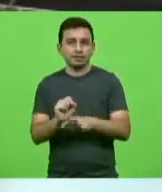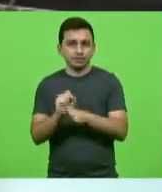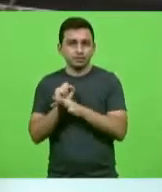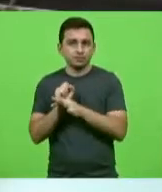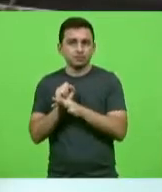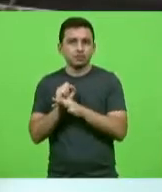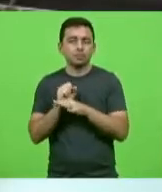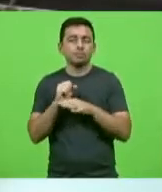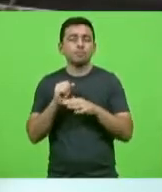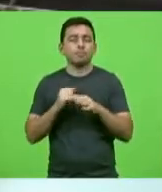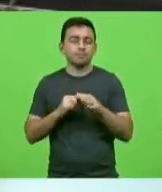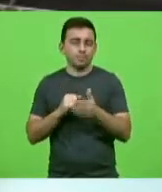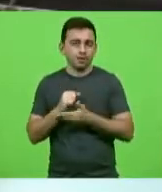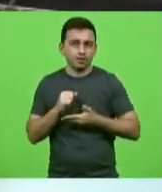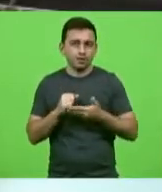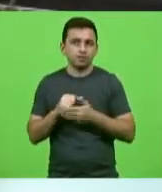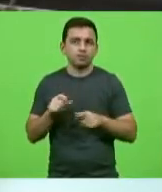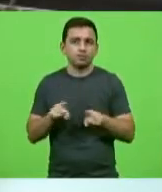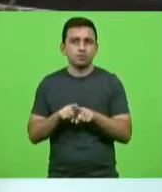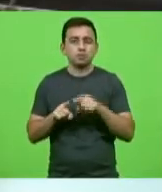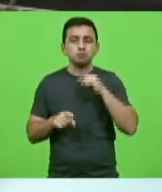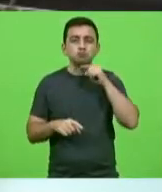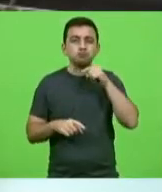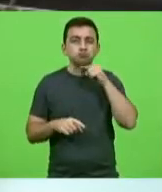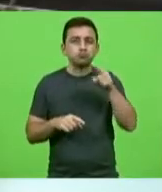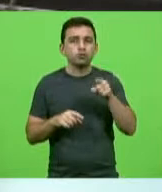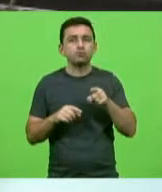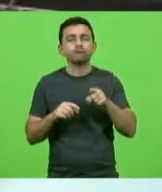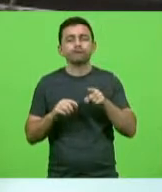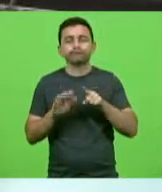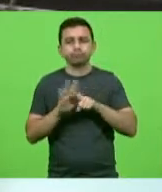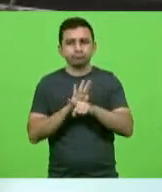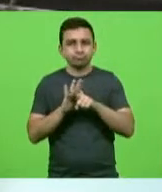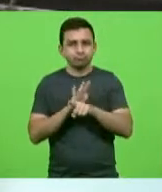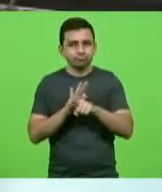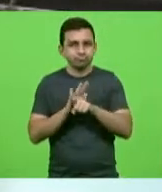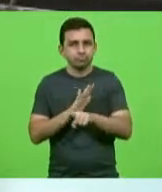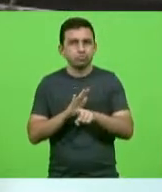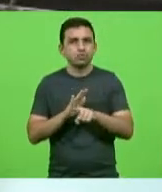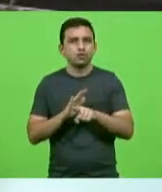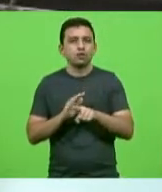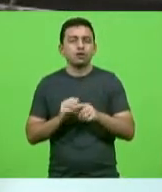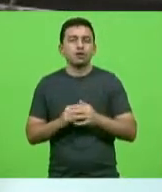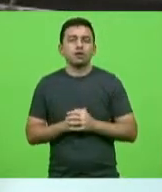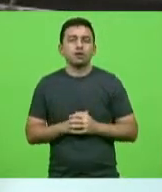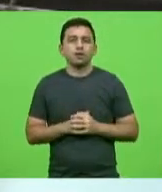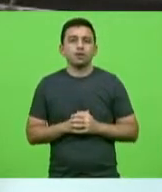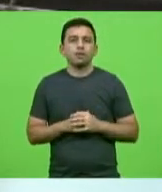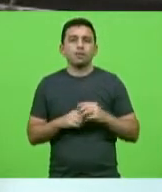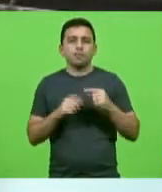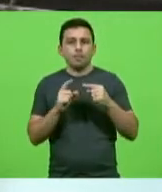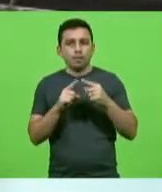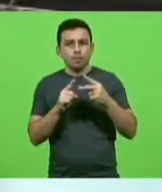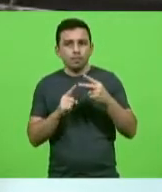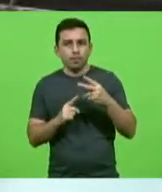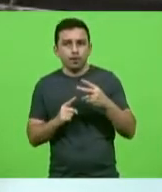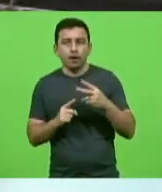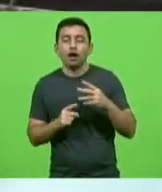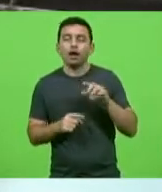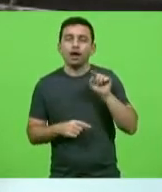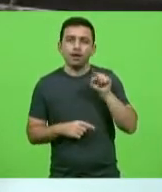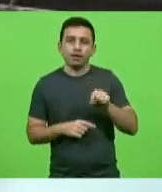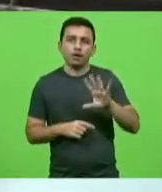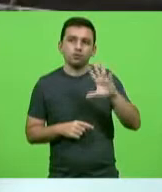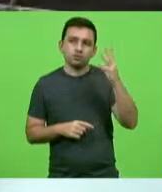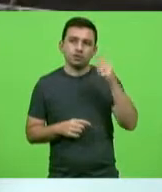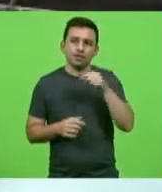e, consequentemente, impossibilitado de exercer o questionamento preciso dos supostos elementos que teriam configurado